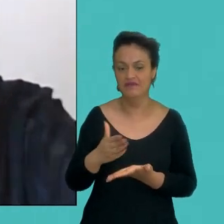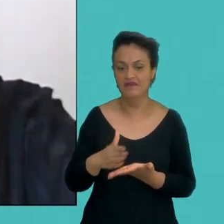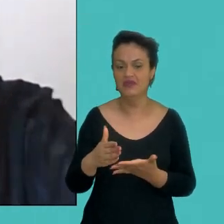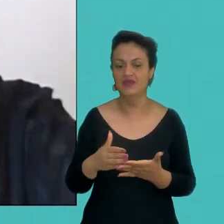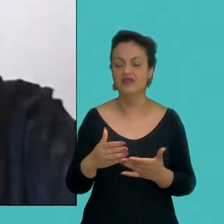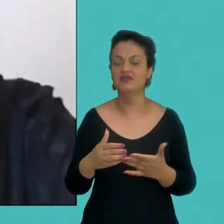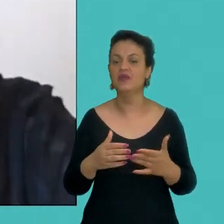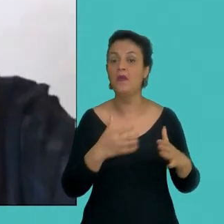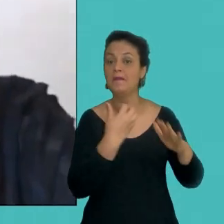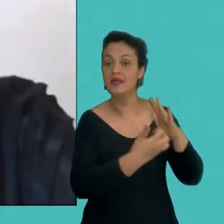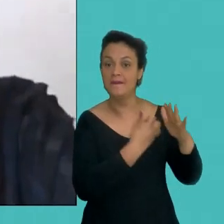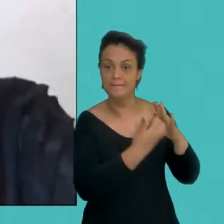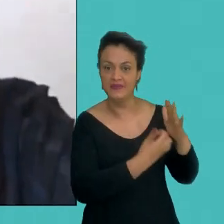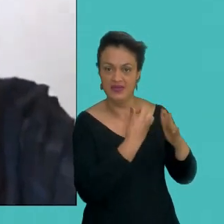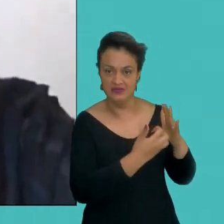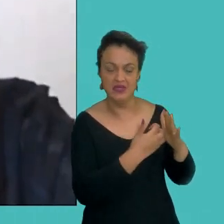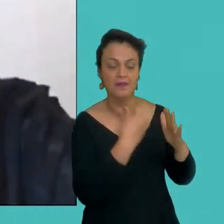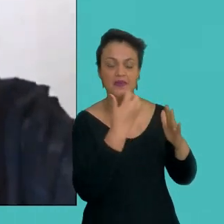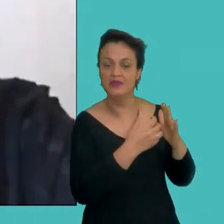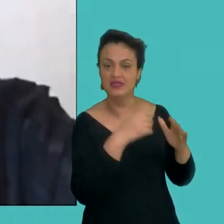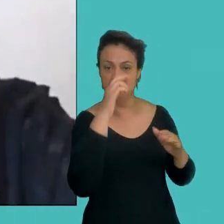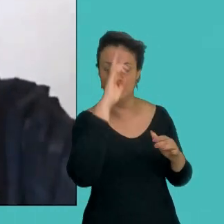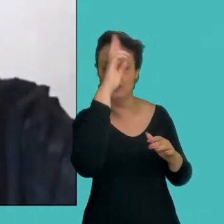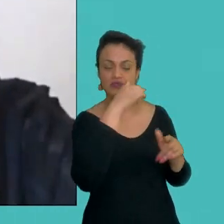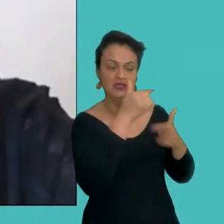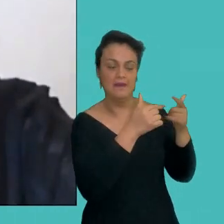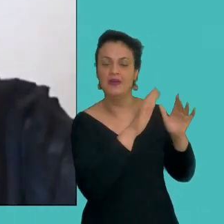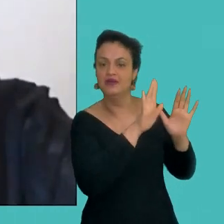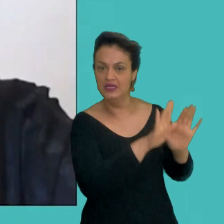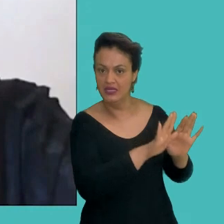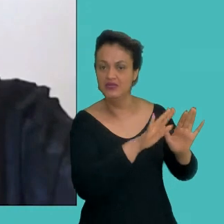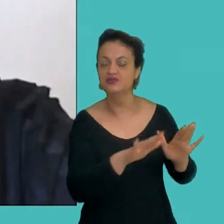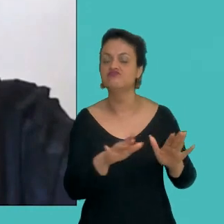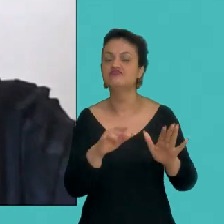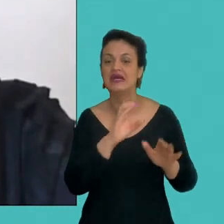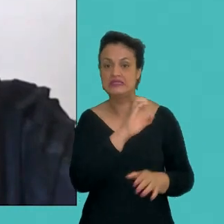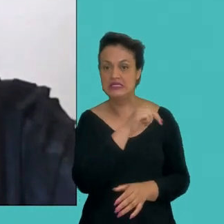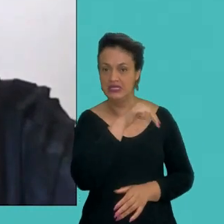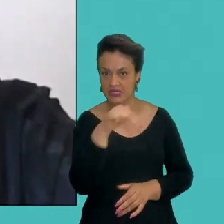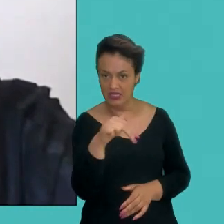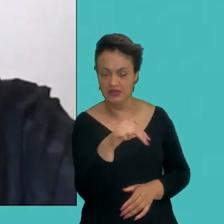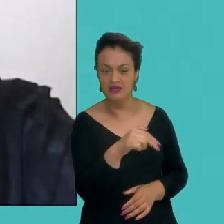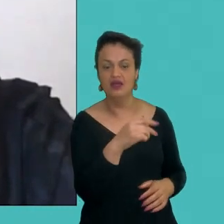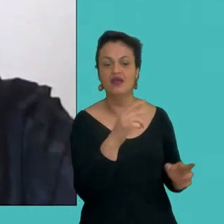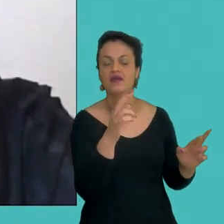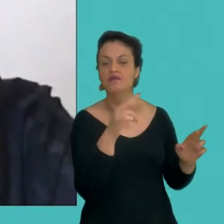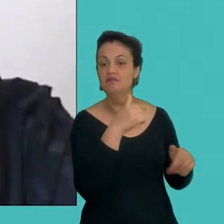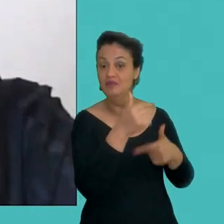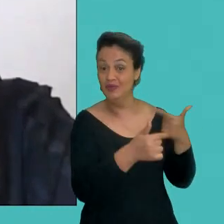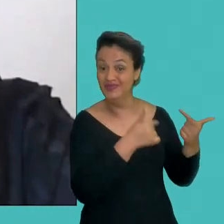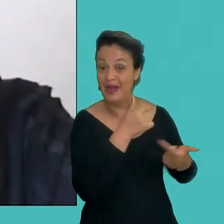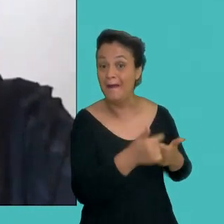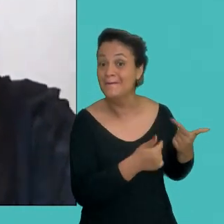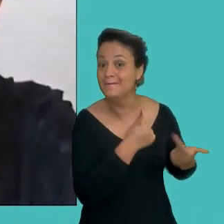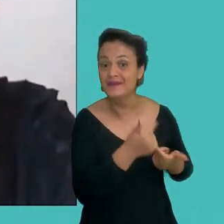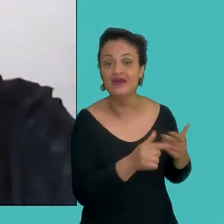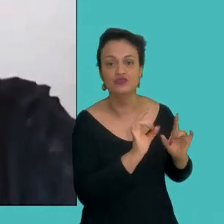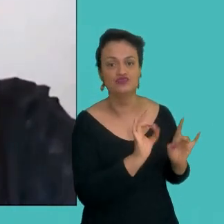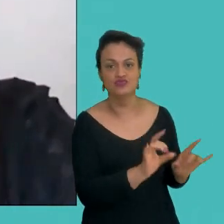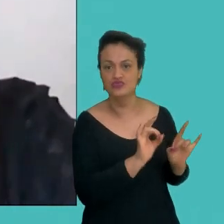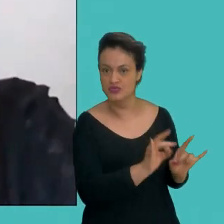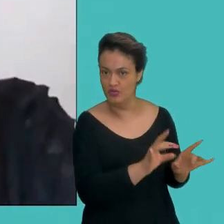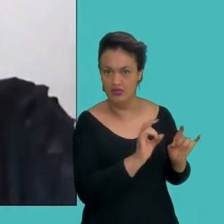com a empresa a qual eu vendo meus serviços como jornalista. Pelo amor de Deus. É essencial, eu tenho com a CNN Brasil uma relação